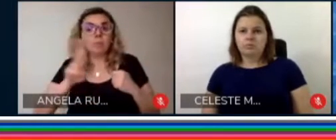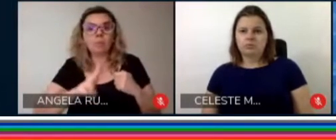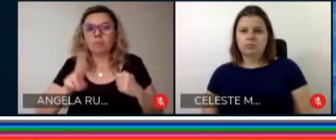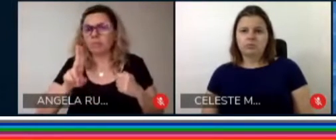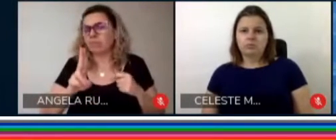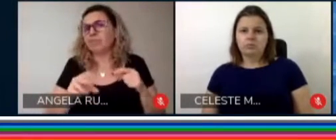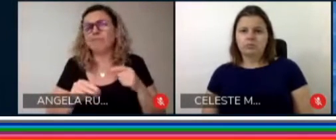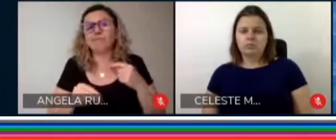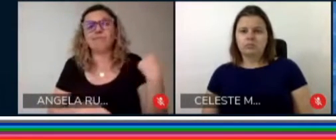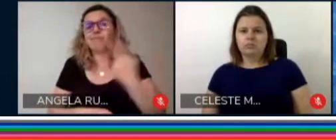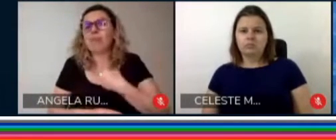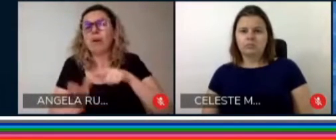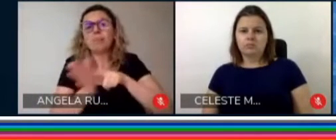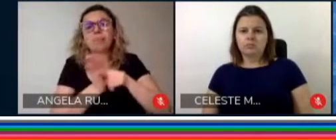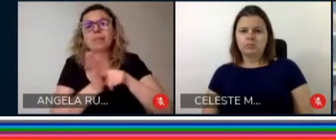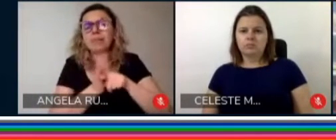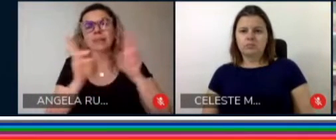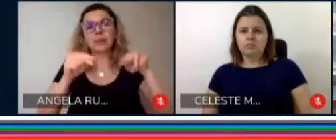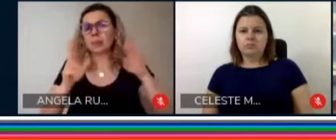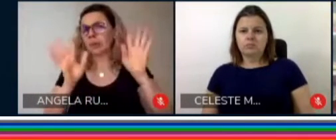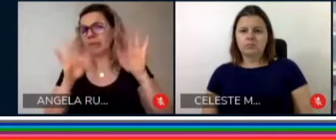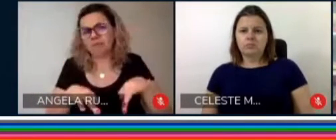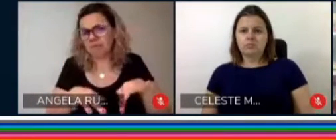para de acontecer, né?